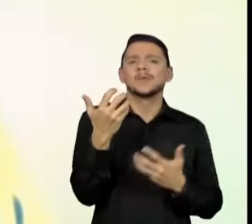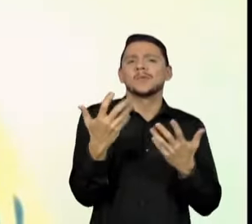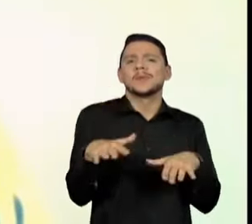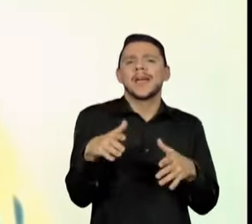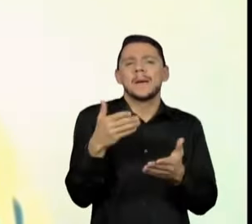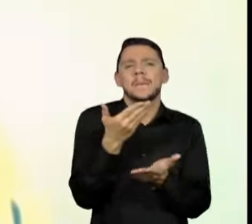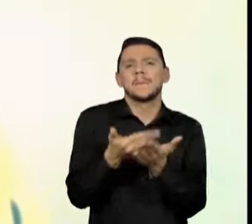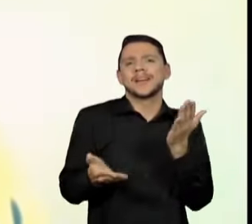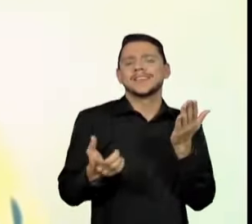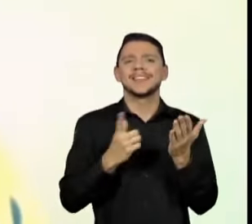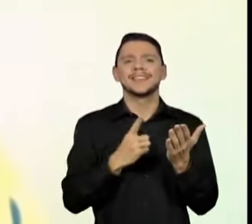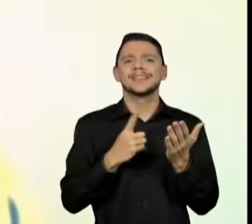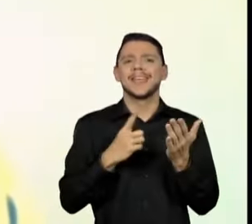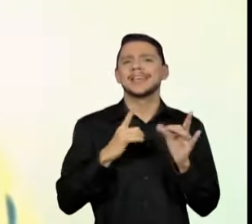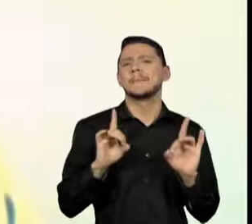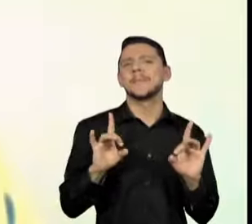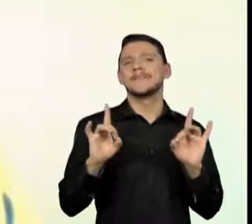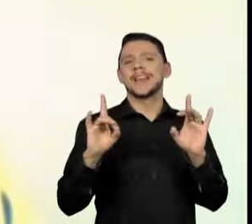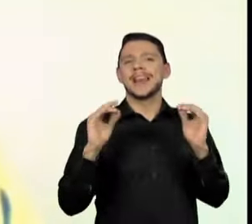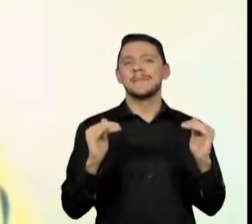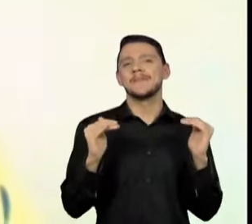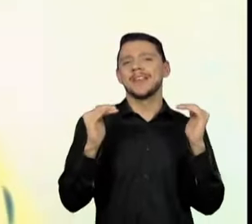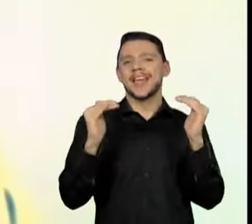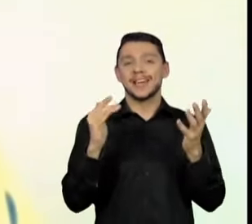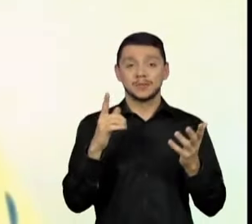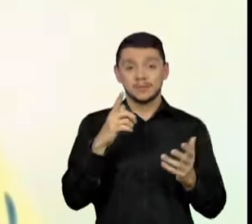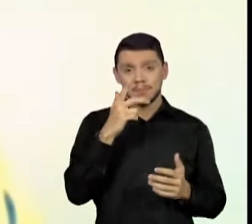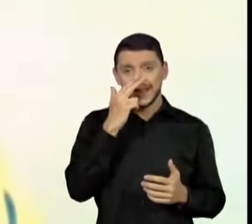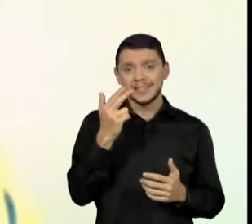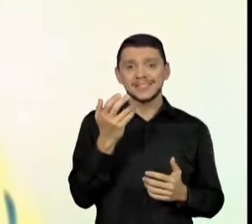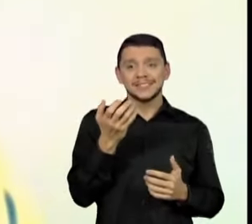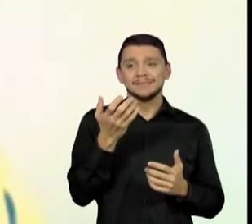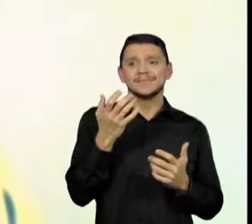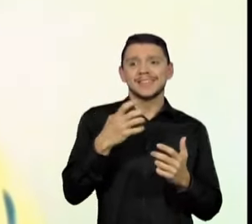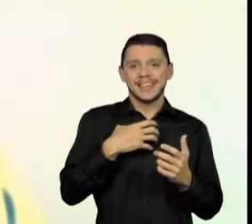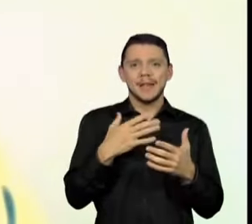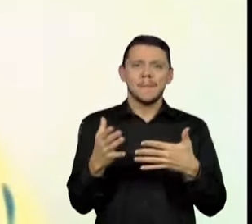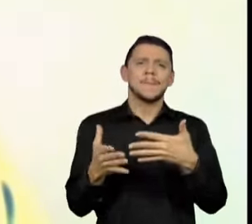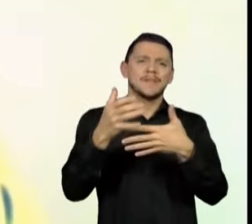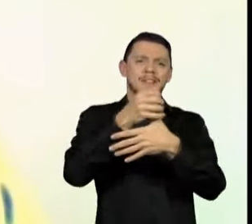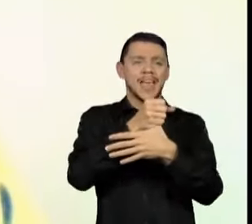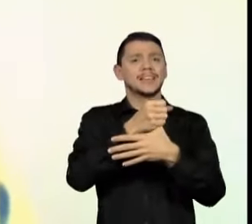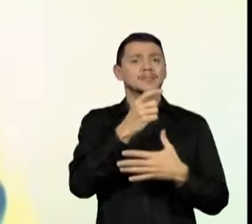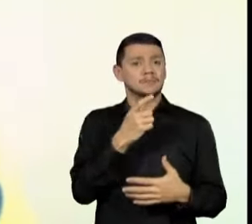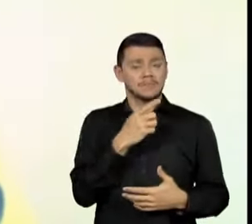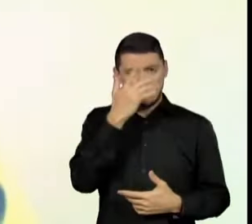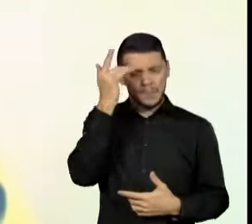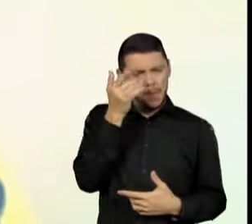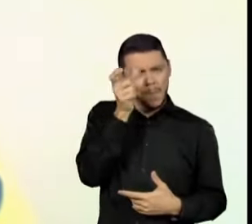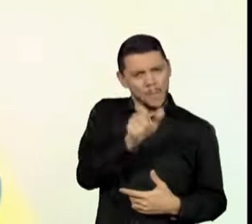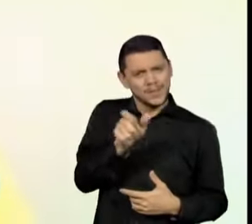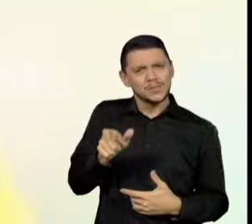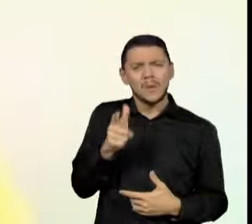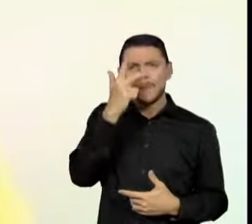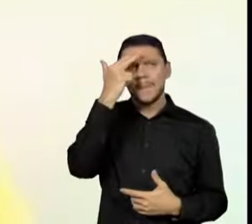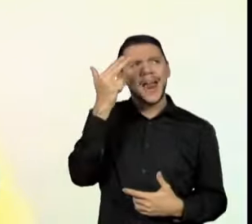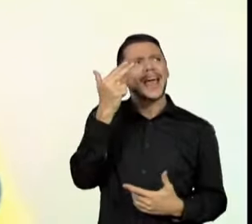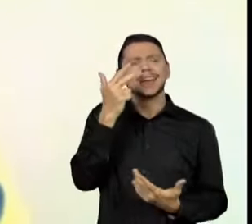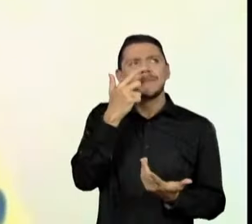privilégios, as pessoas esquecem tudo que elas falaram, entende? Uhum. E aí tem